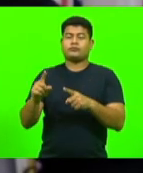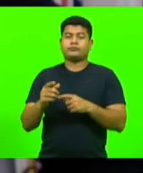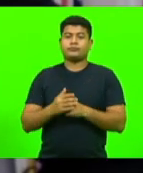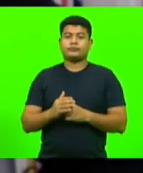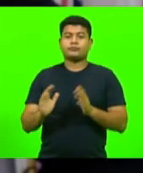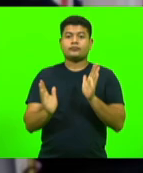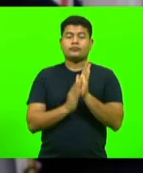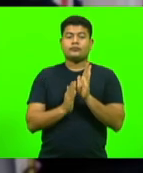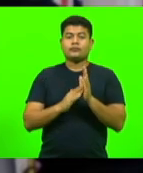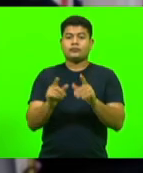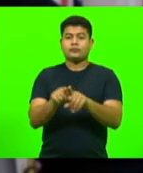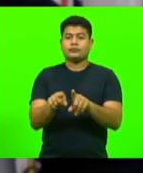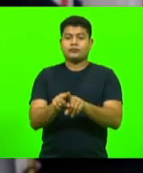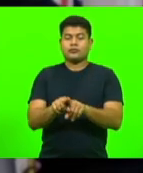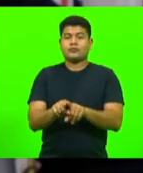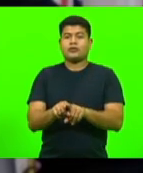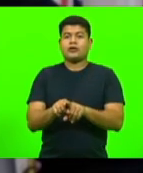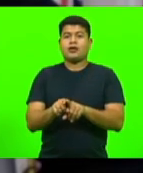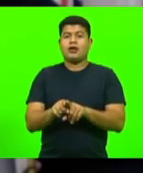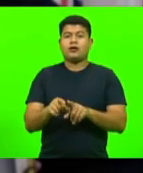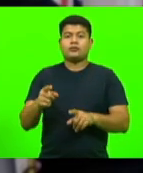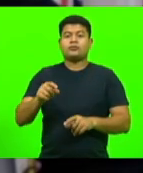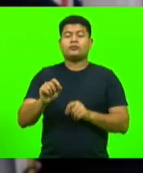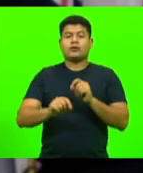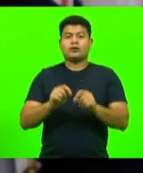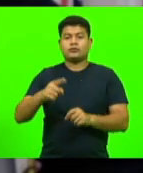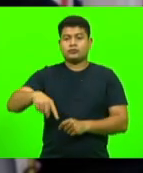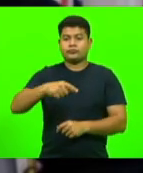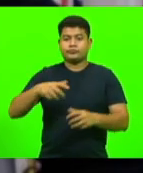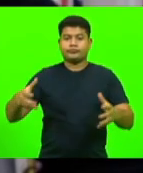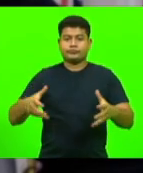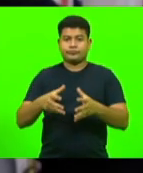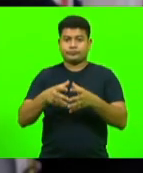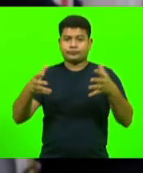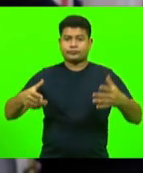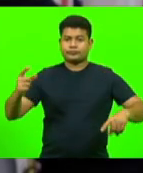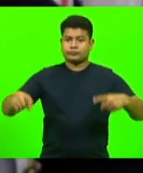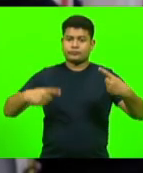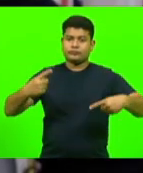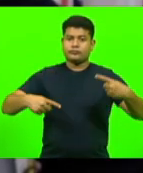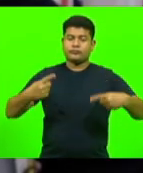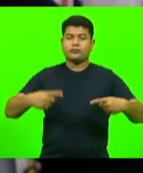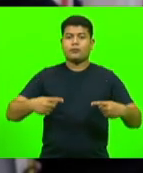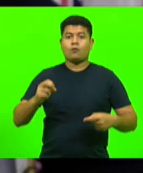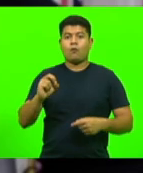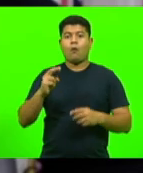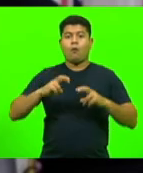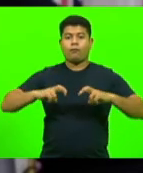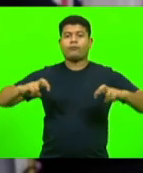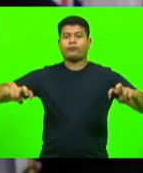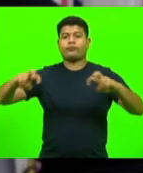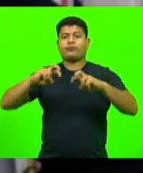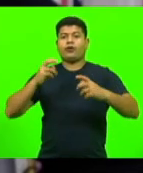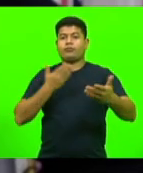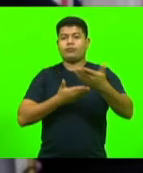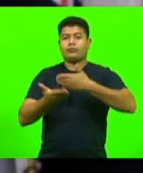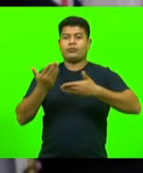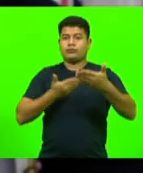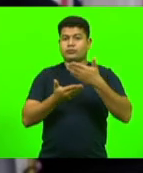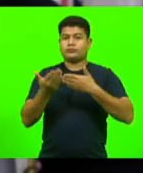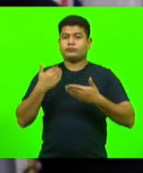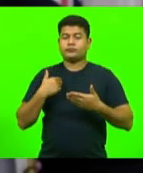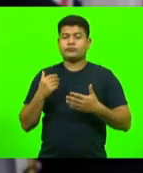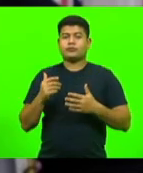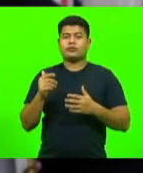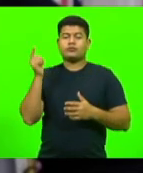proponho um grande e amplo debate nacional ou uma mesa de negociação para o aperfeiçoamento do estado brasileiro